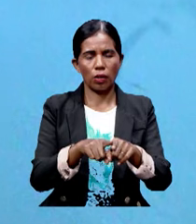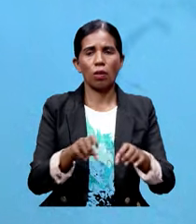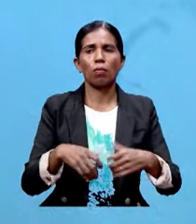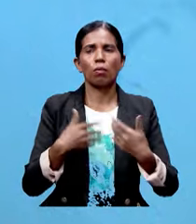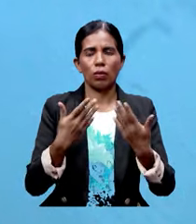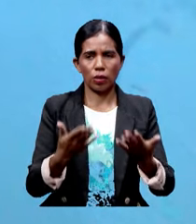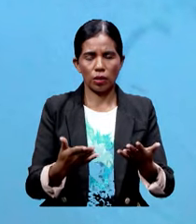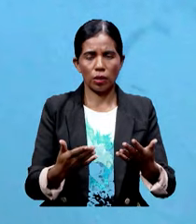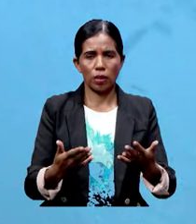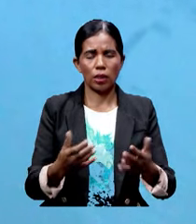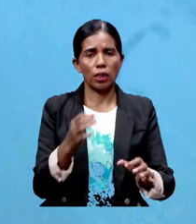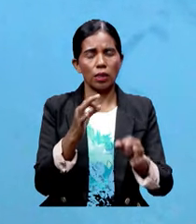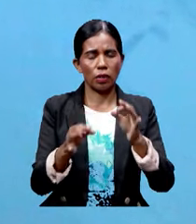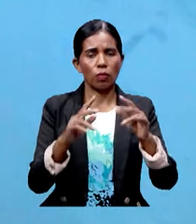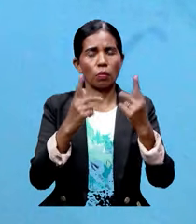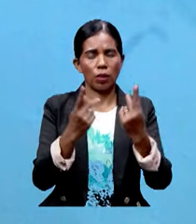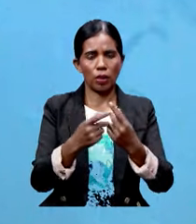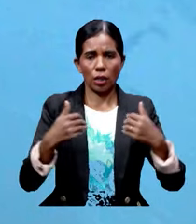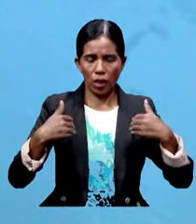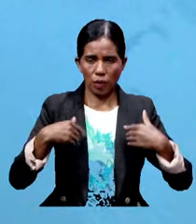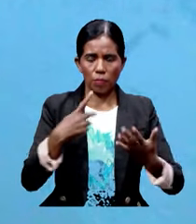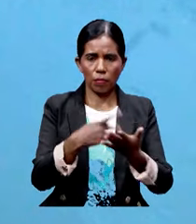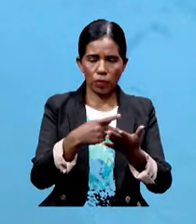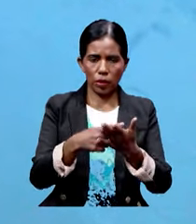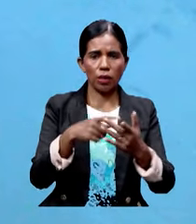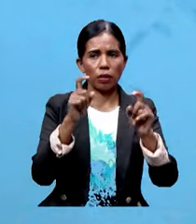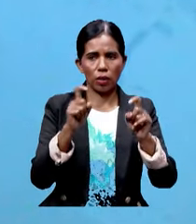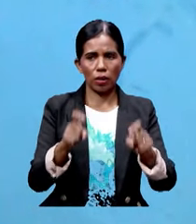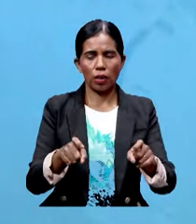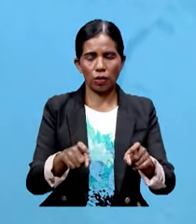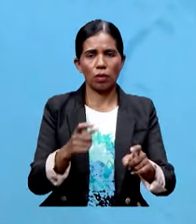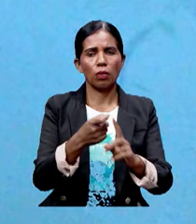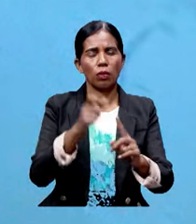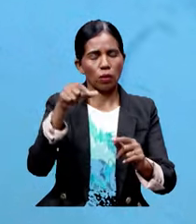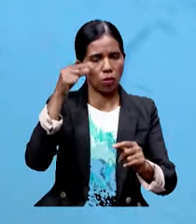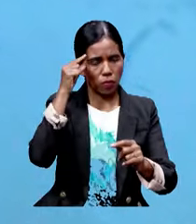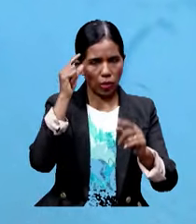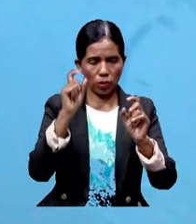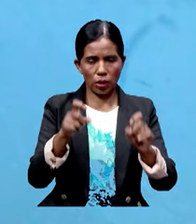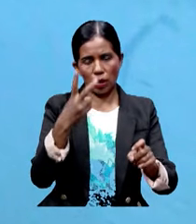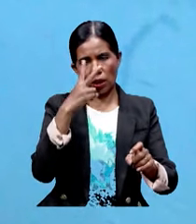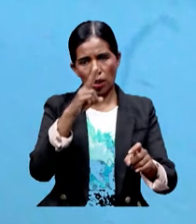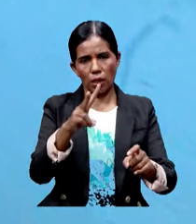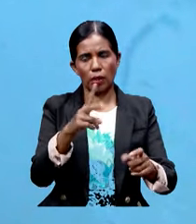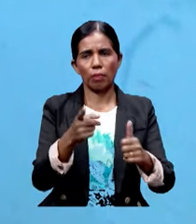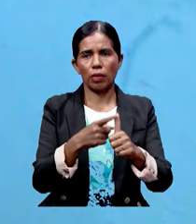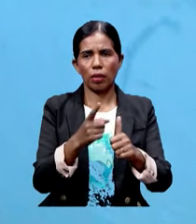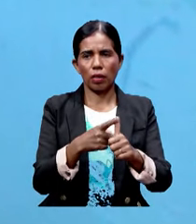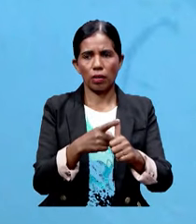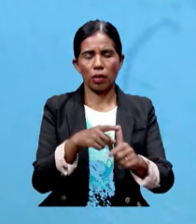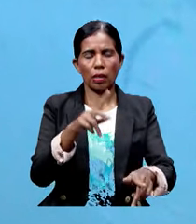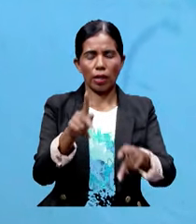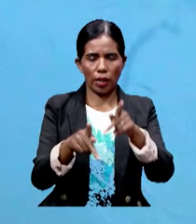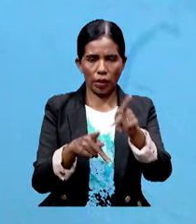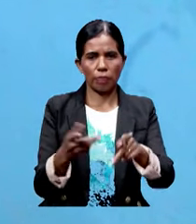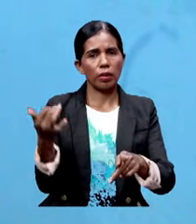sekare kompanya de hetan projeto teki parte governo teki hare ulu kemudian dia afektar usir